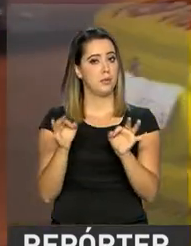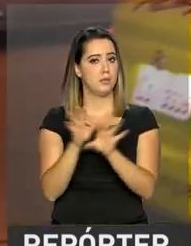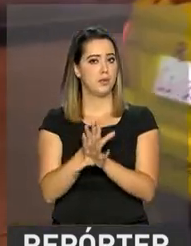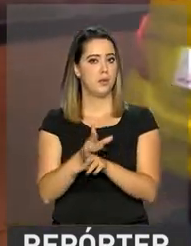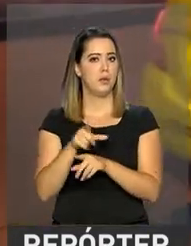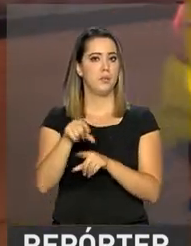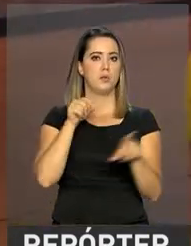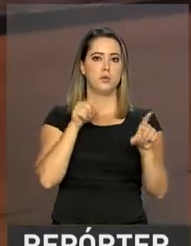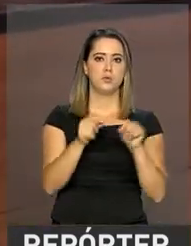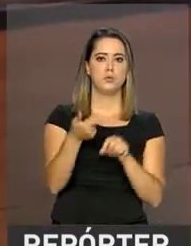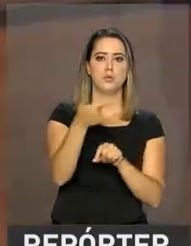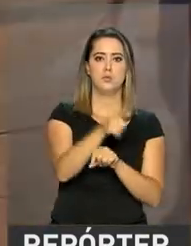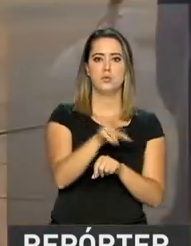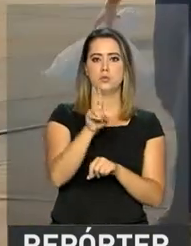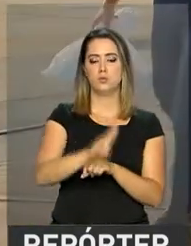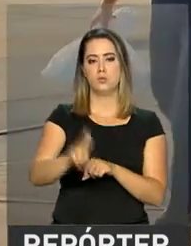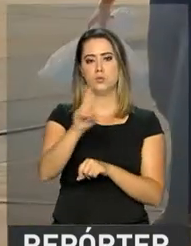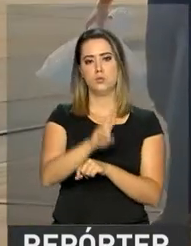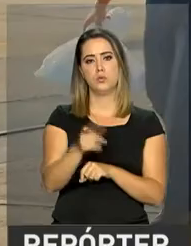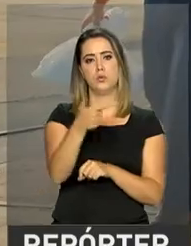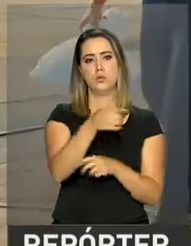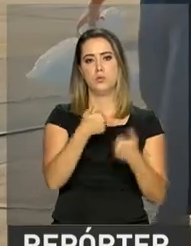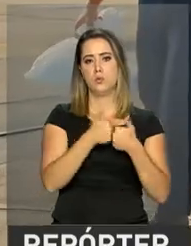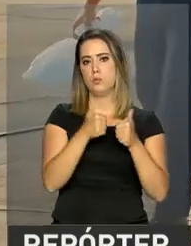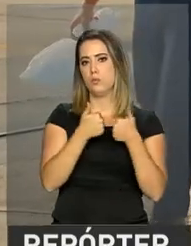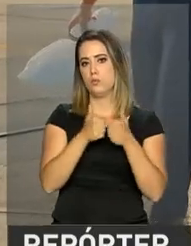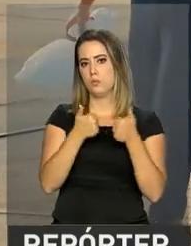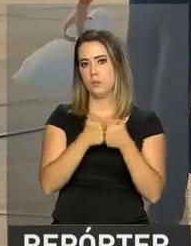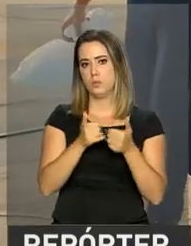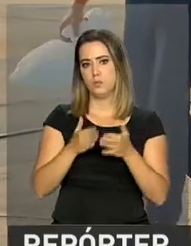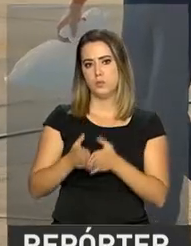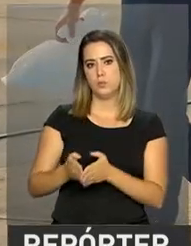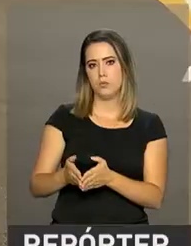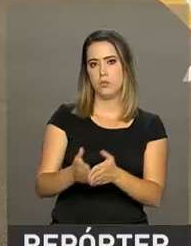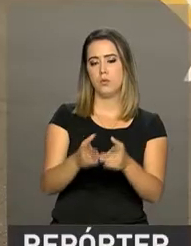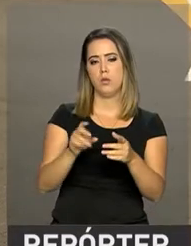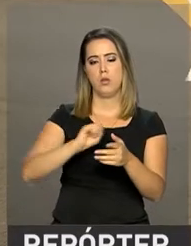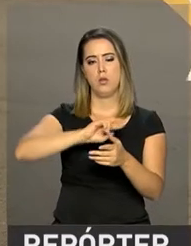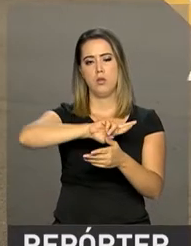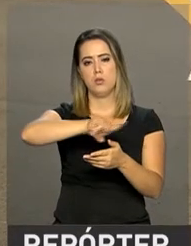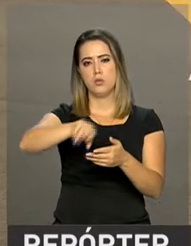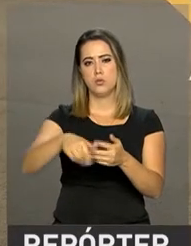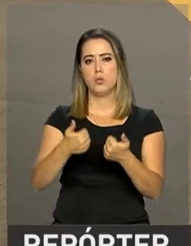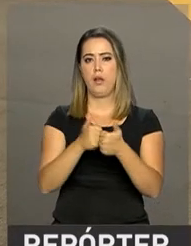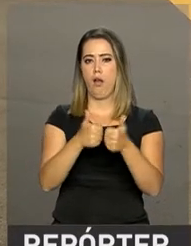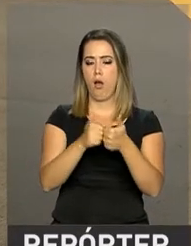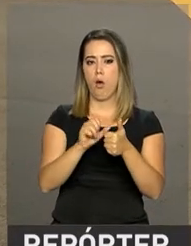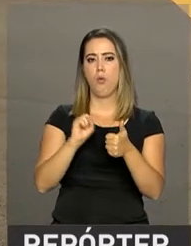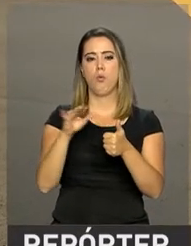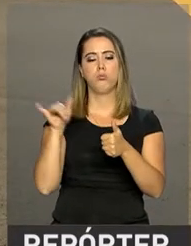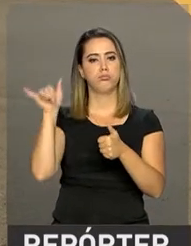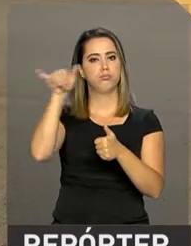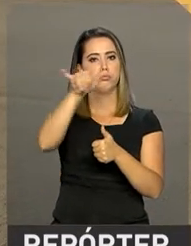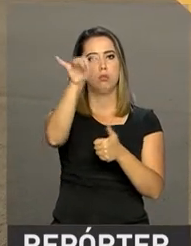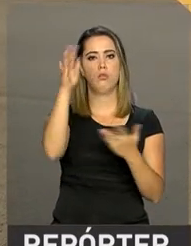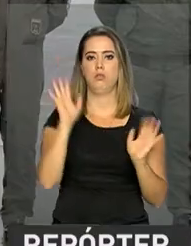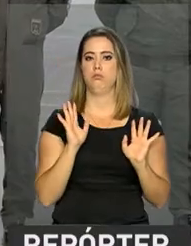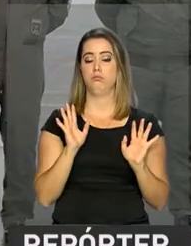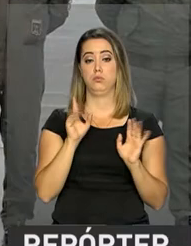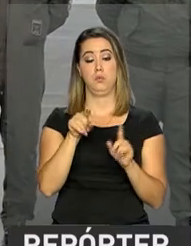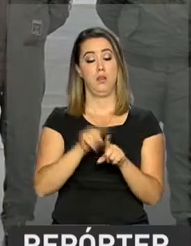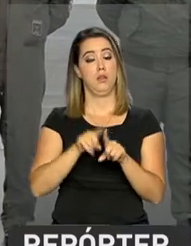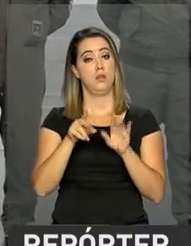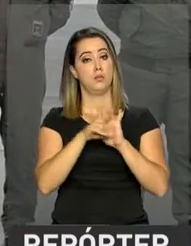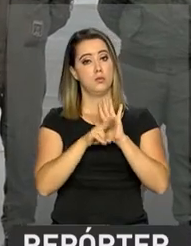de esgotadas todas as tentativas de utilização de outros meios de transportes terrestres ou aéreos. As normas